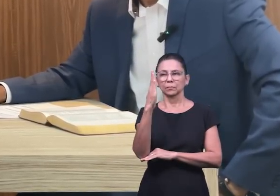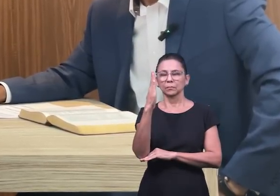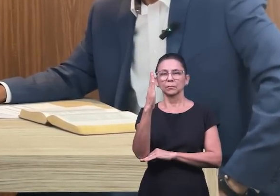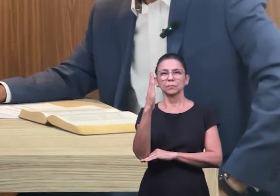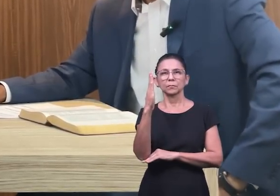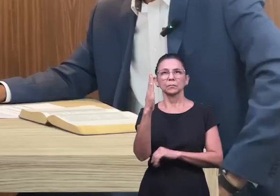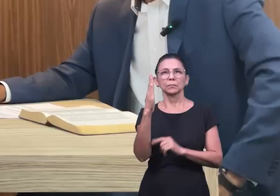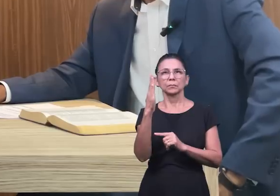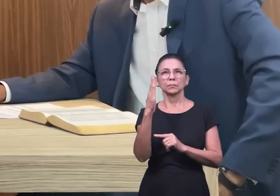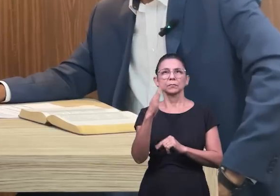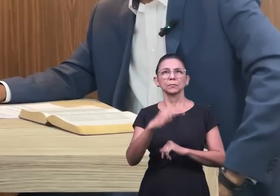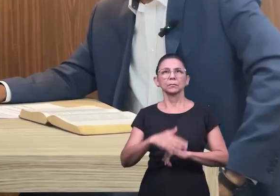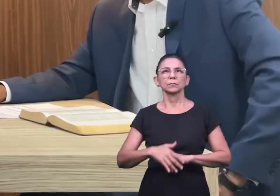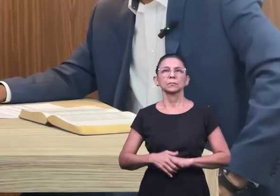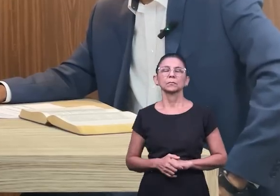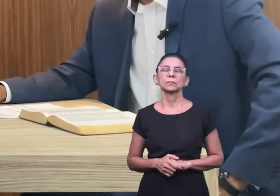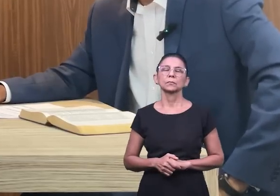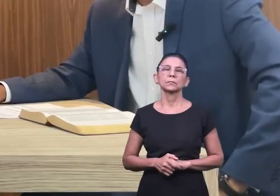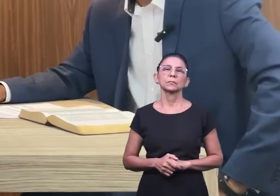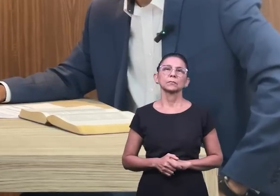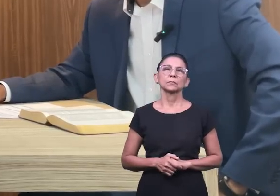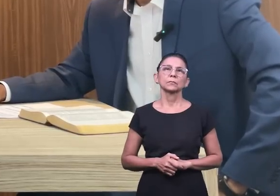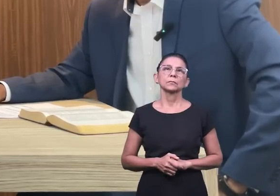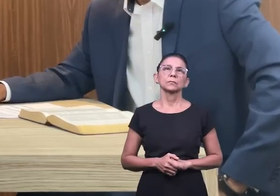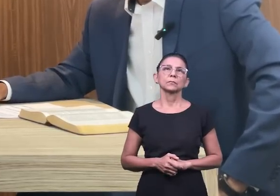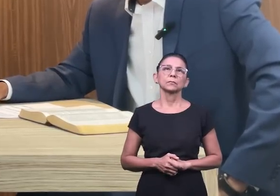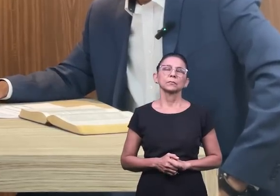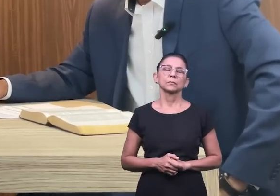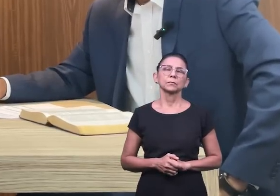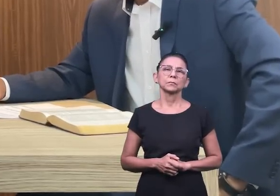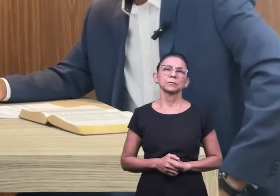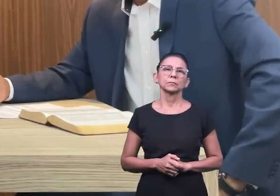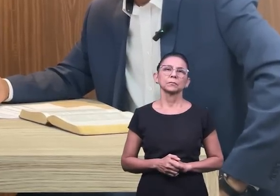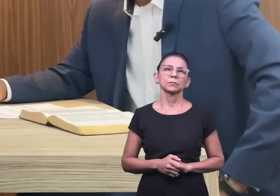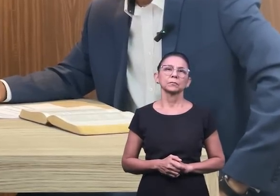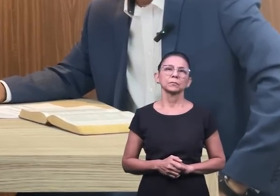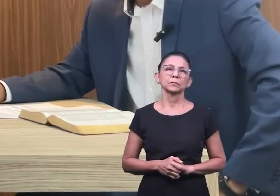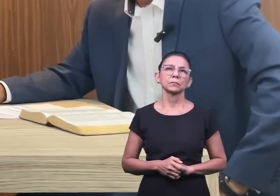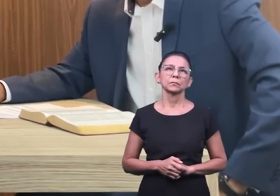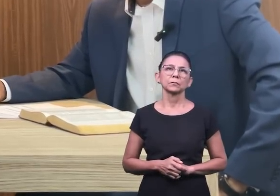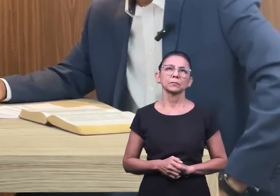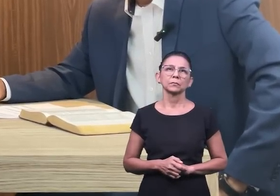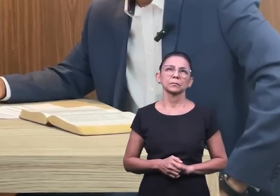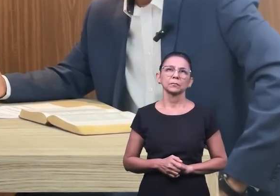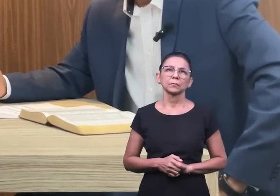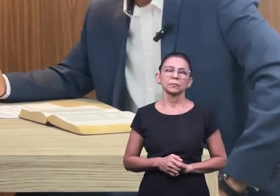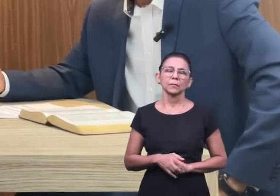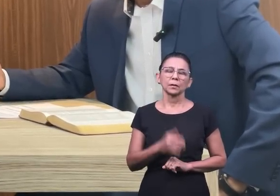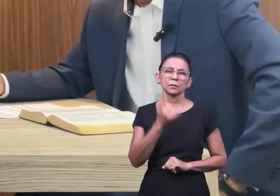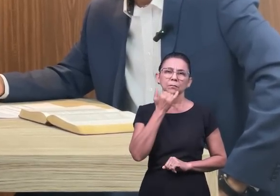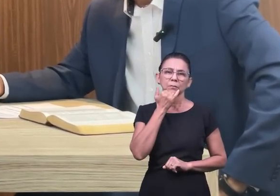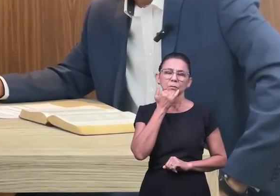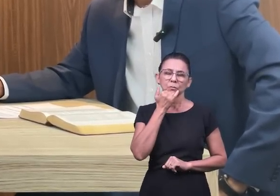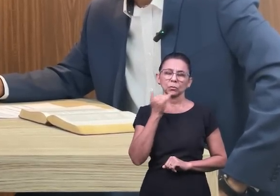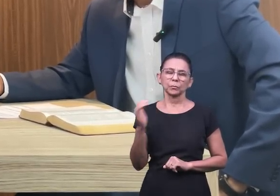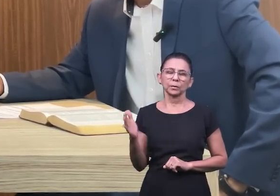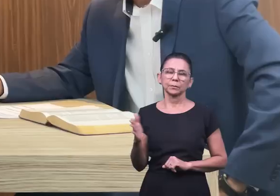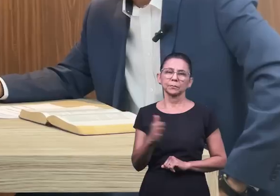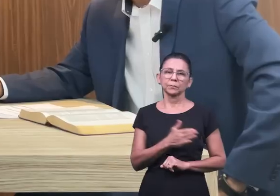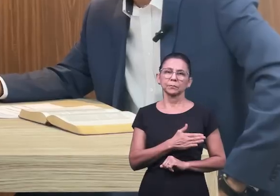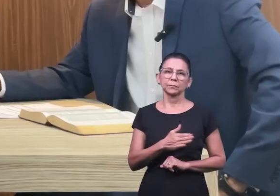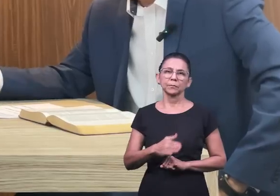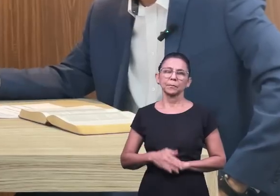Natal. Pouco a acrescentar, né? O que eu gostaria só de ressaltar aqui é que há um conjunto, né?